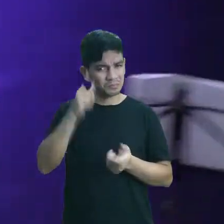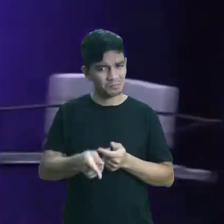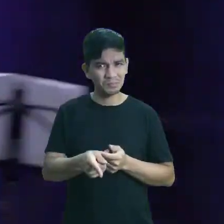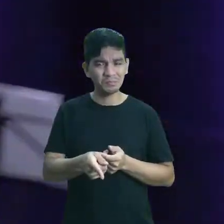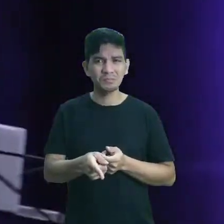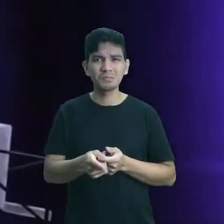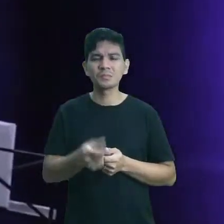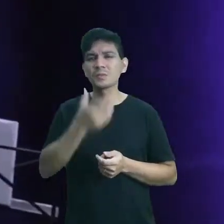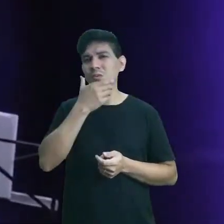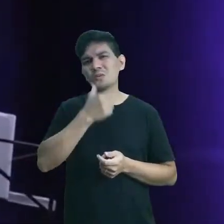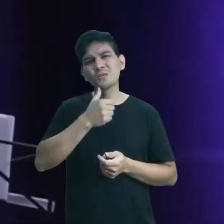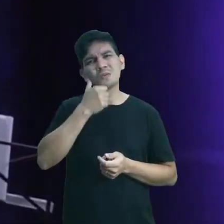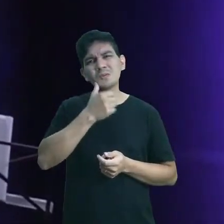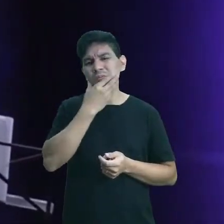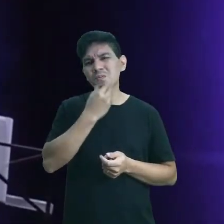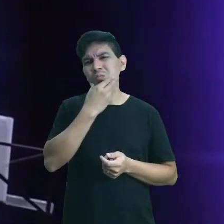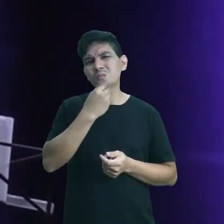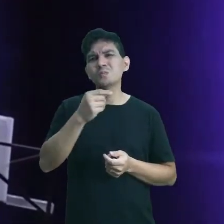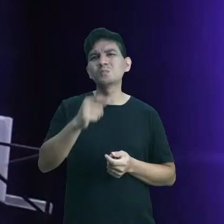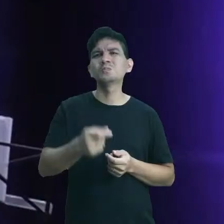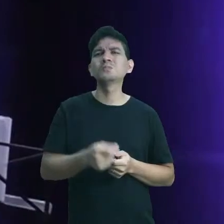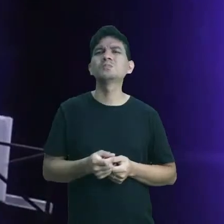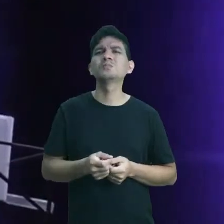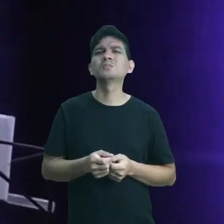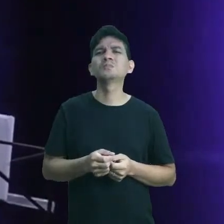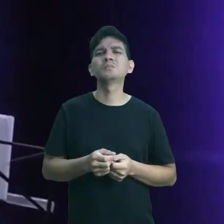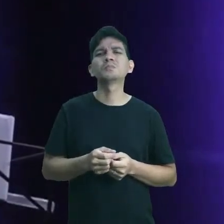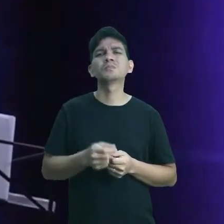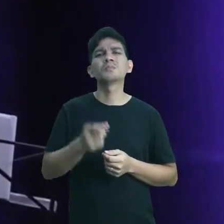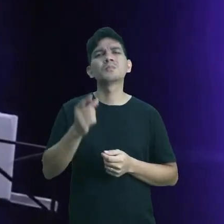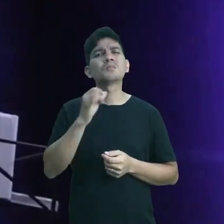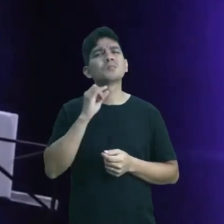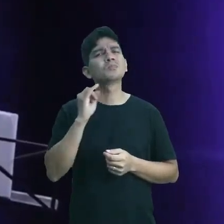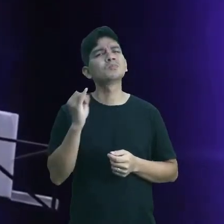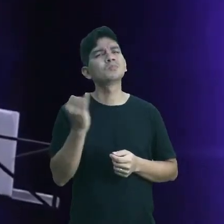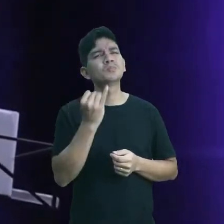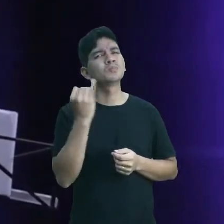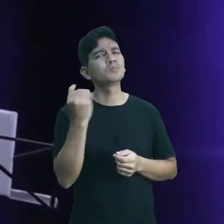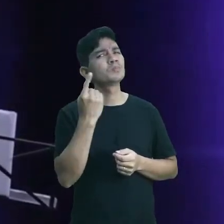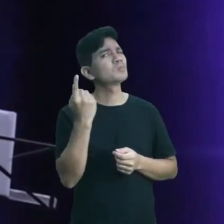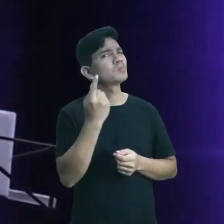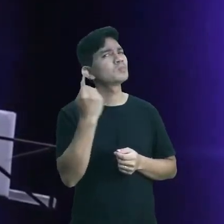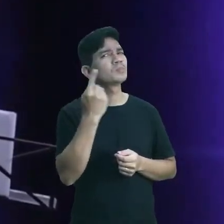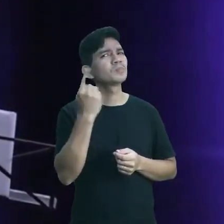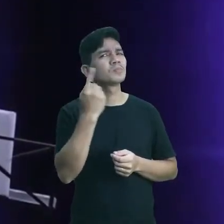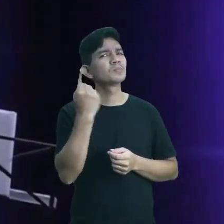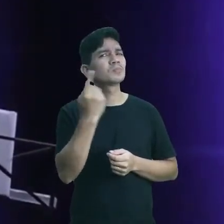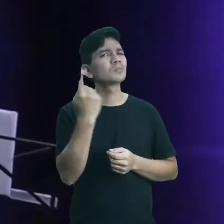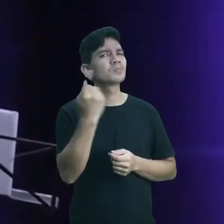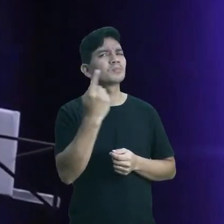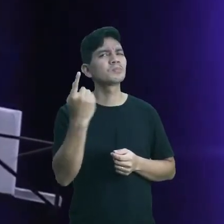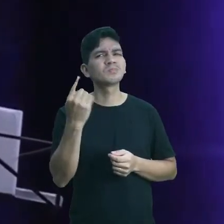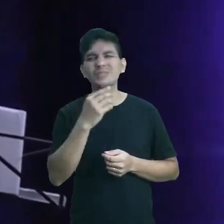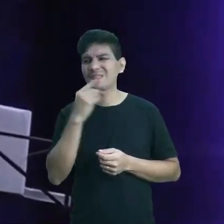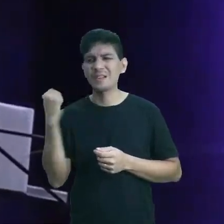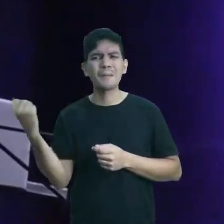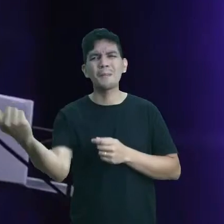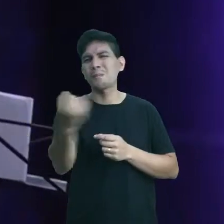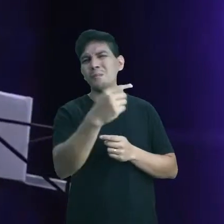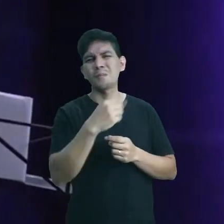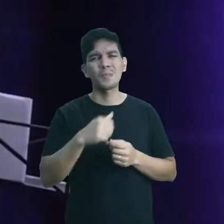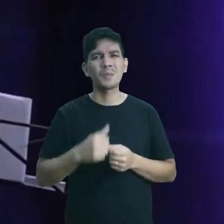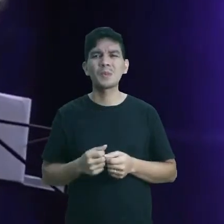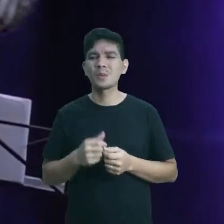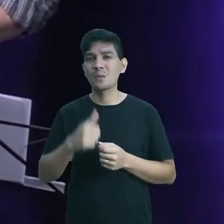homem aqui, o homem é o único que não tem exclusividade de gênero. Quando fala homem, está generalizando homens e